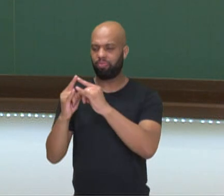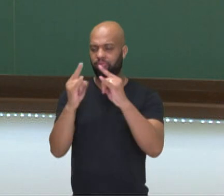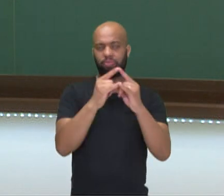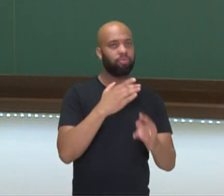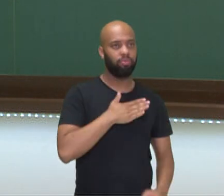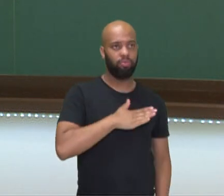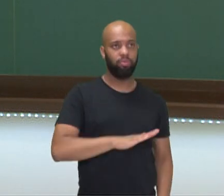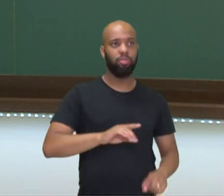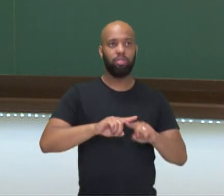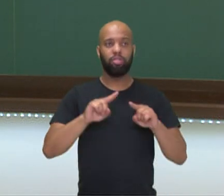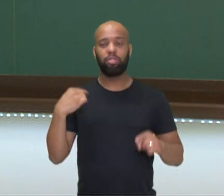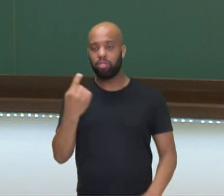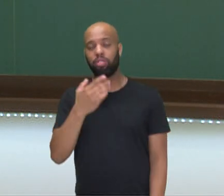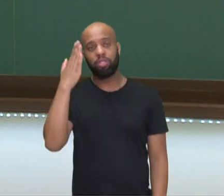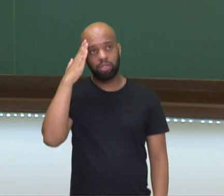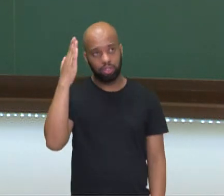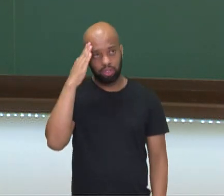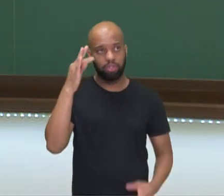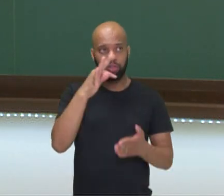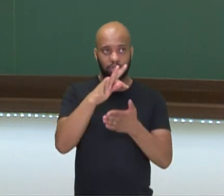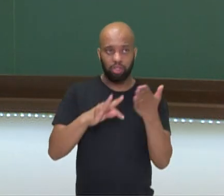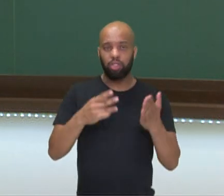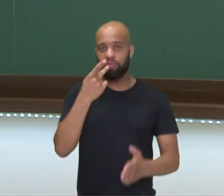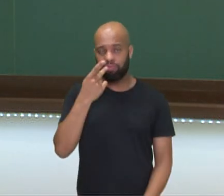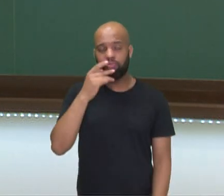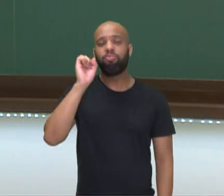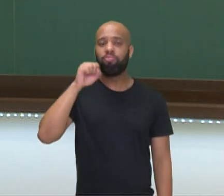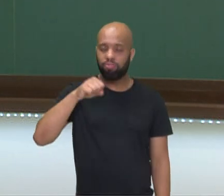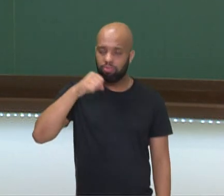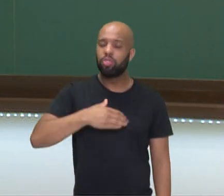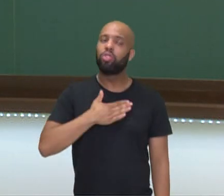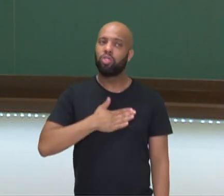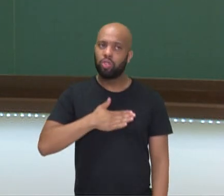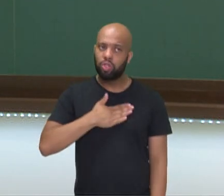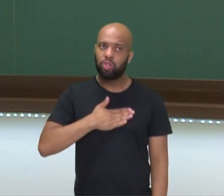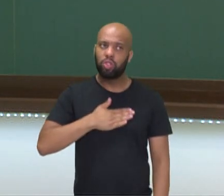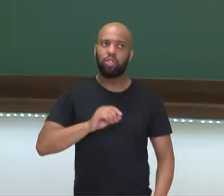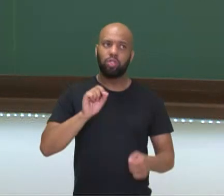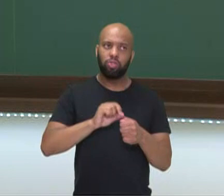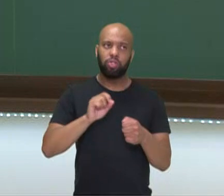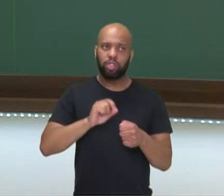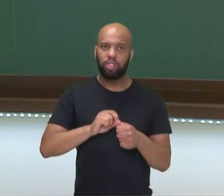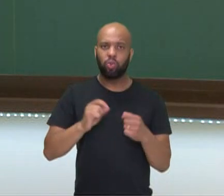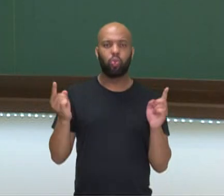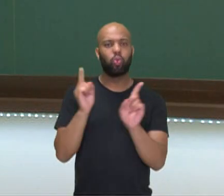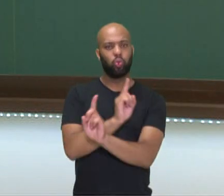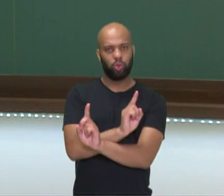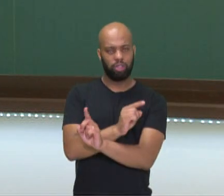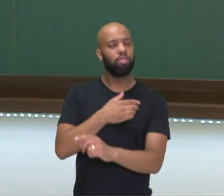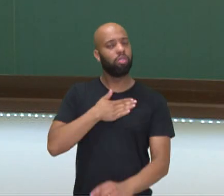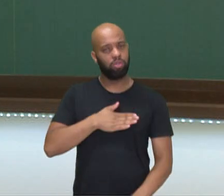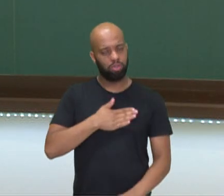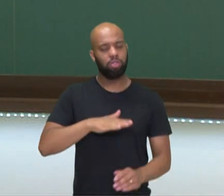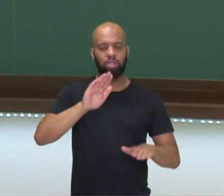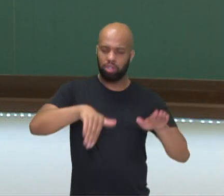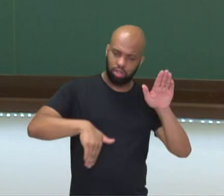E como nós sabemos no nosso fragmento, nós temos sim que eles gostam de fazer o inverso, até porque